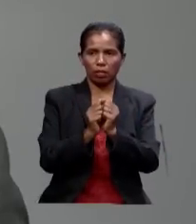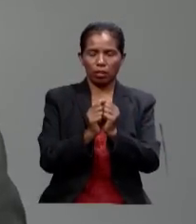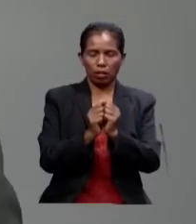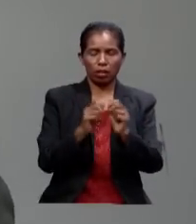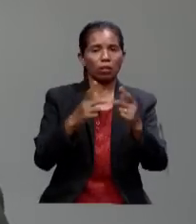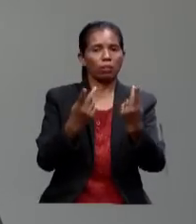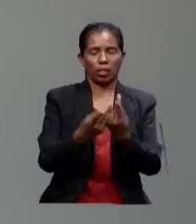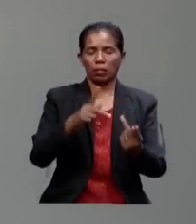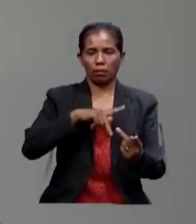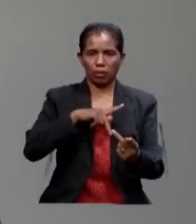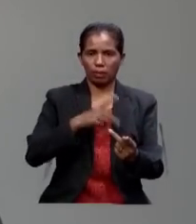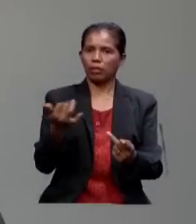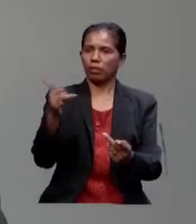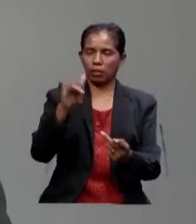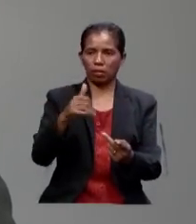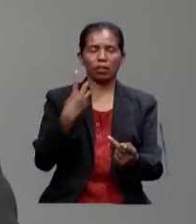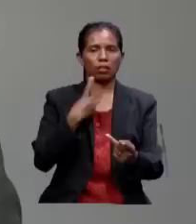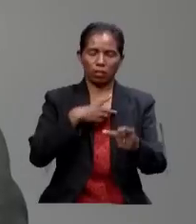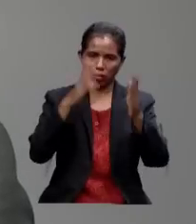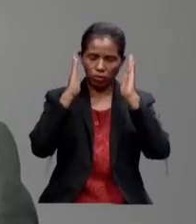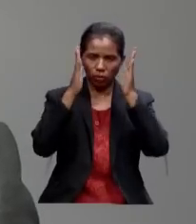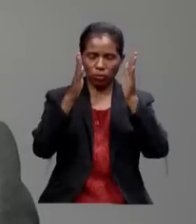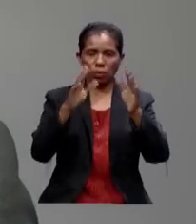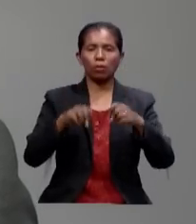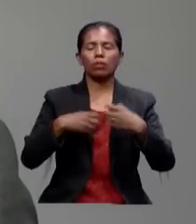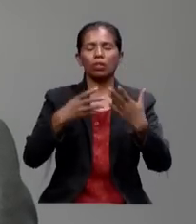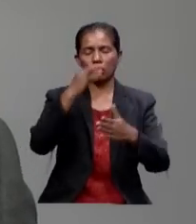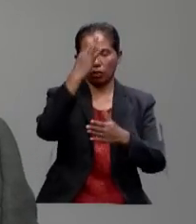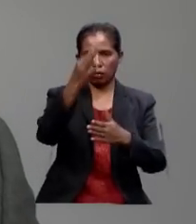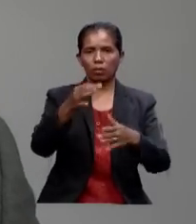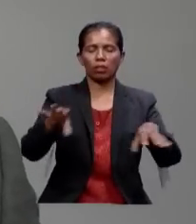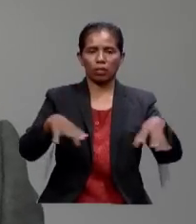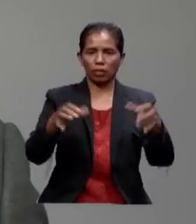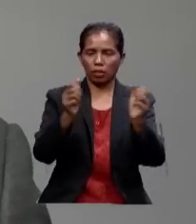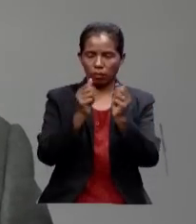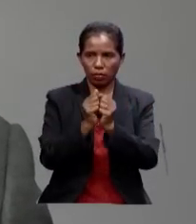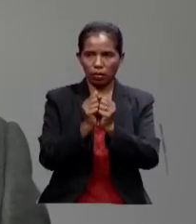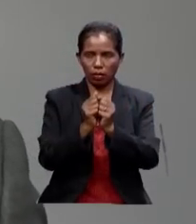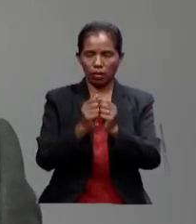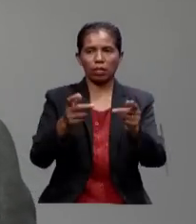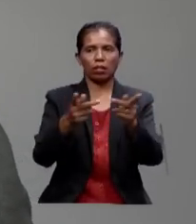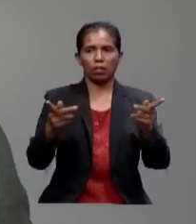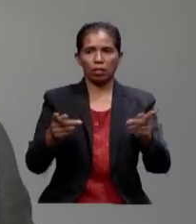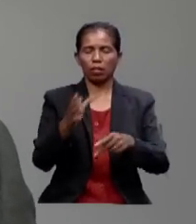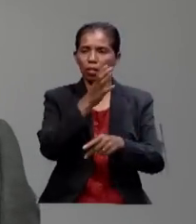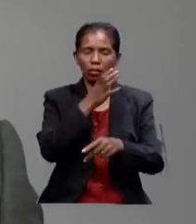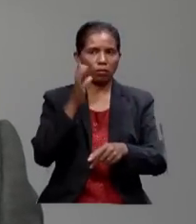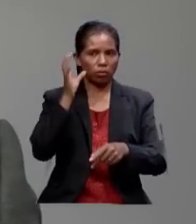tira, e está focalizado ao insamak futuro pelo serviço a moto que é área